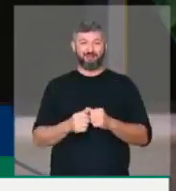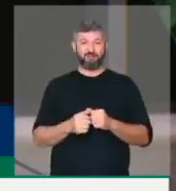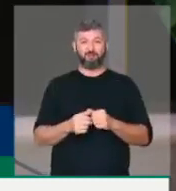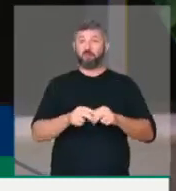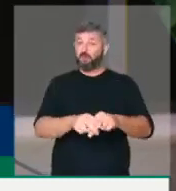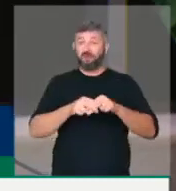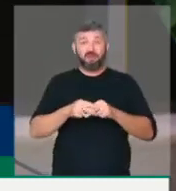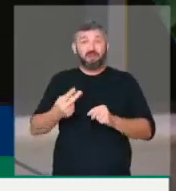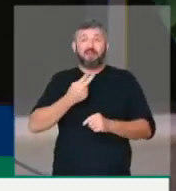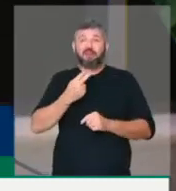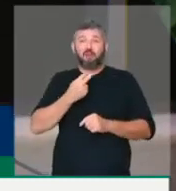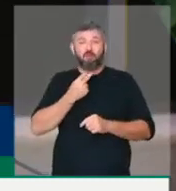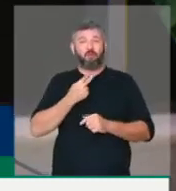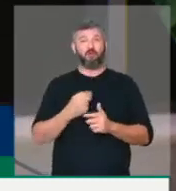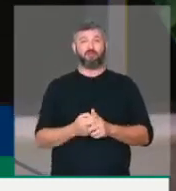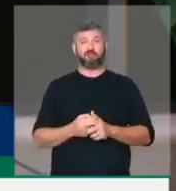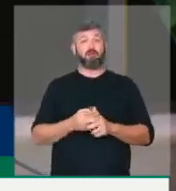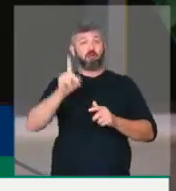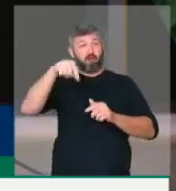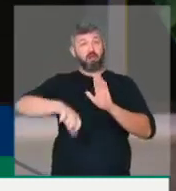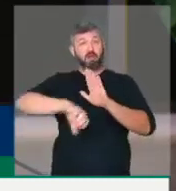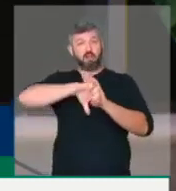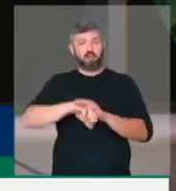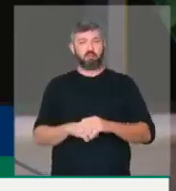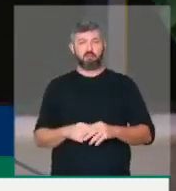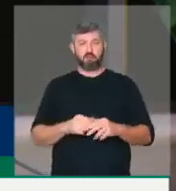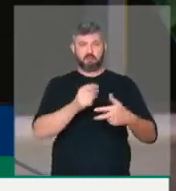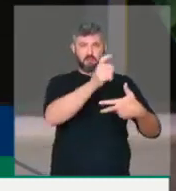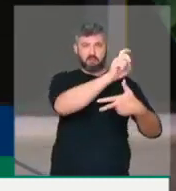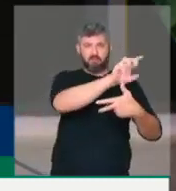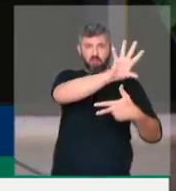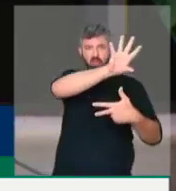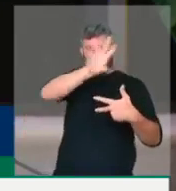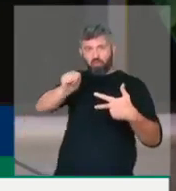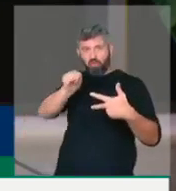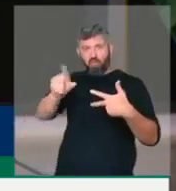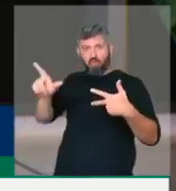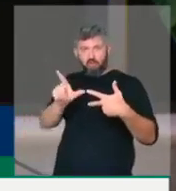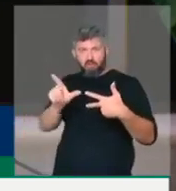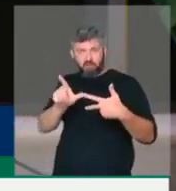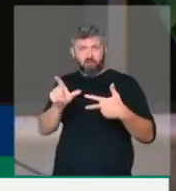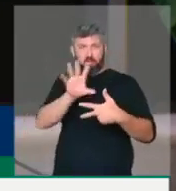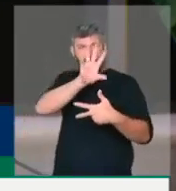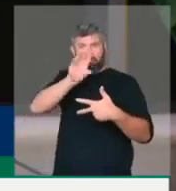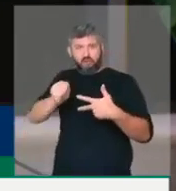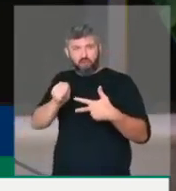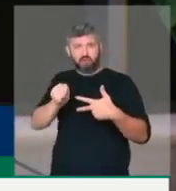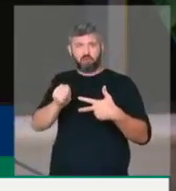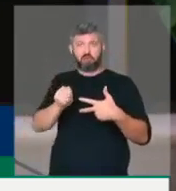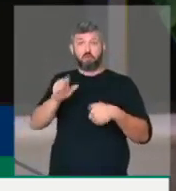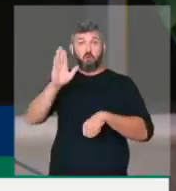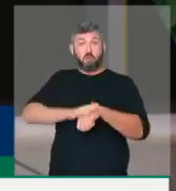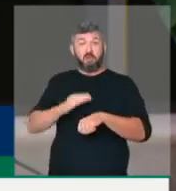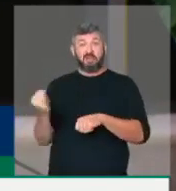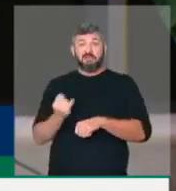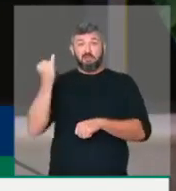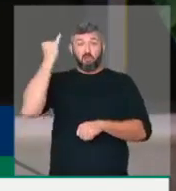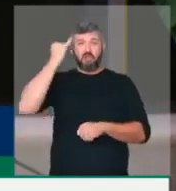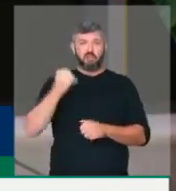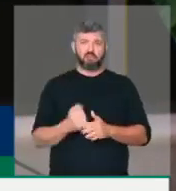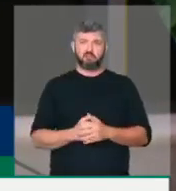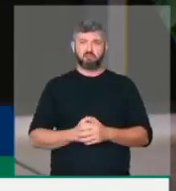cabe, é criminoso a interferência do Executivo sobre o Legislativo naquilo que é mais caro, deputado Marcelo